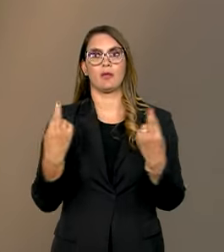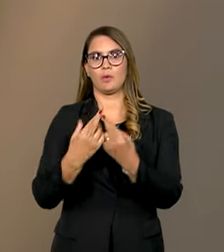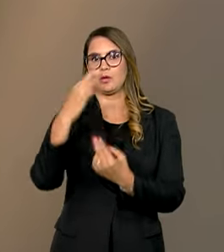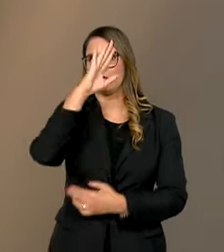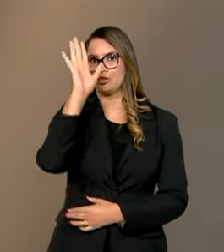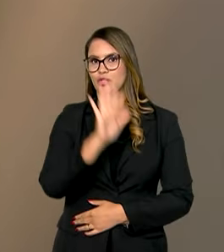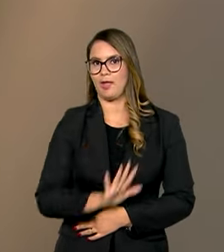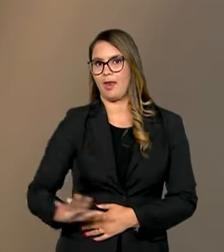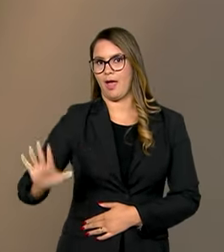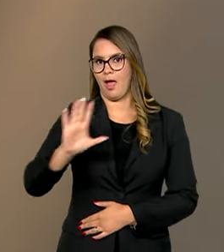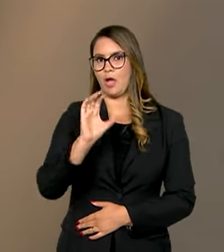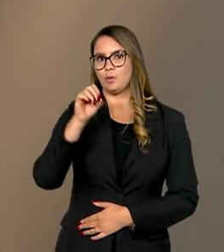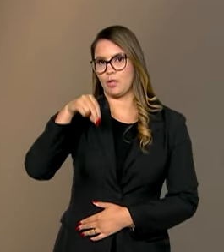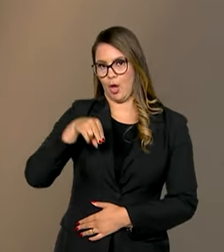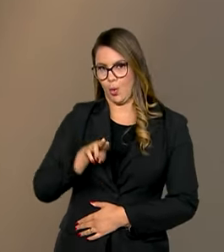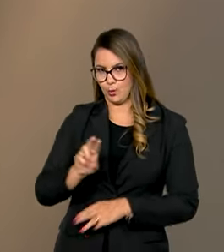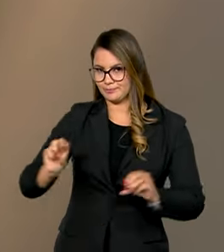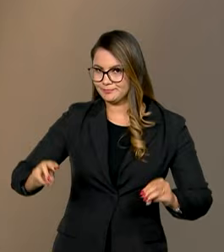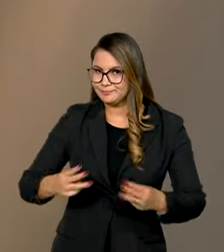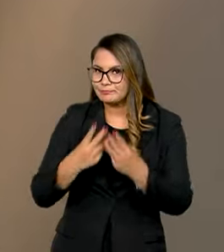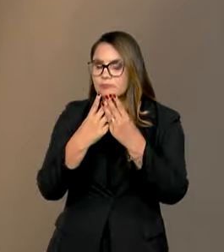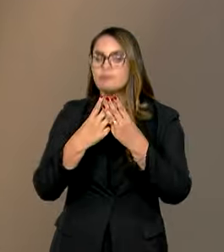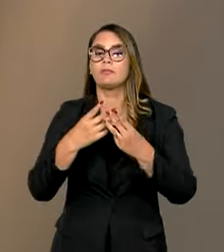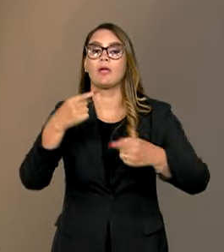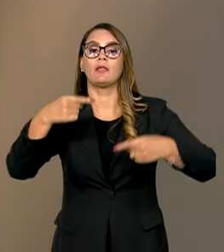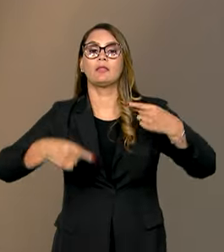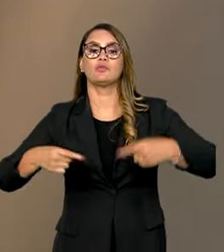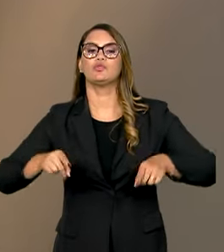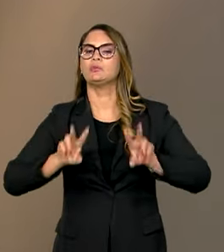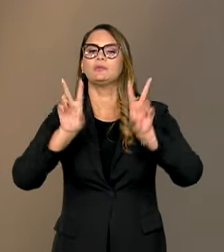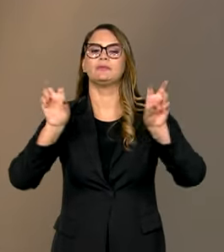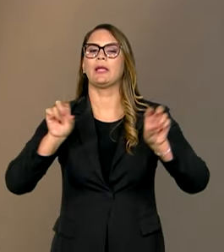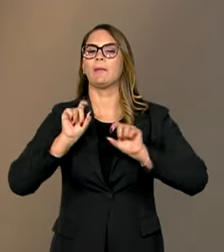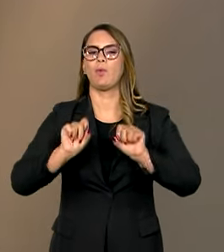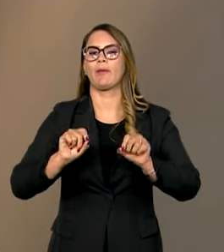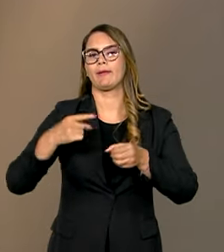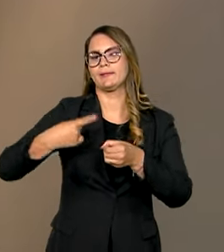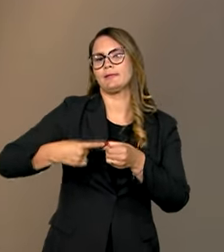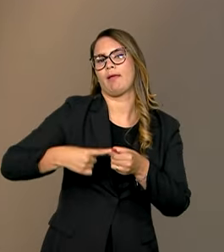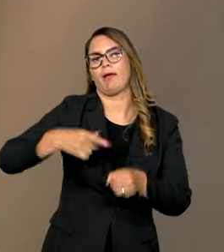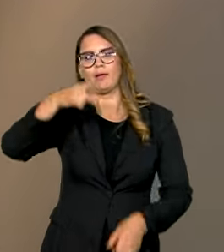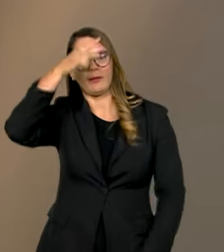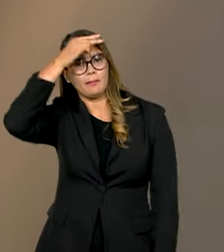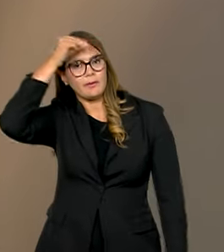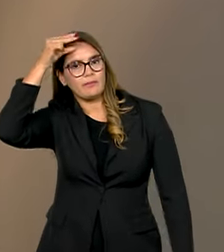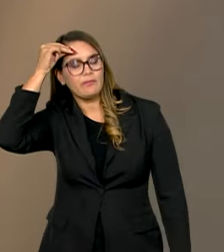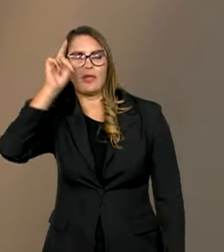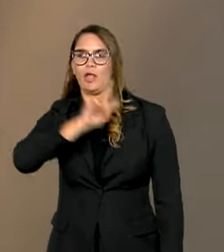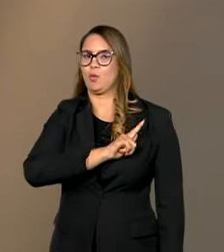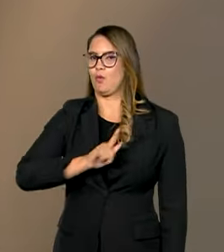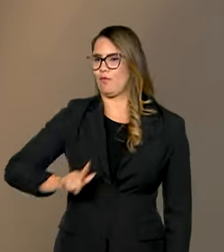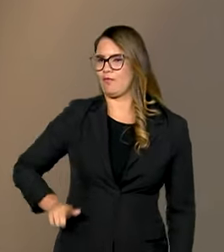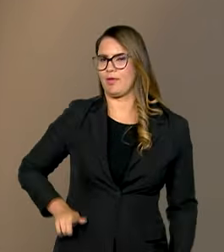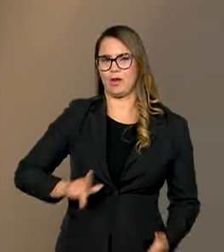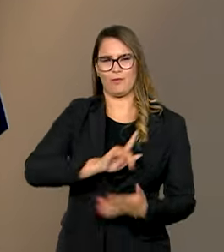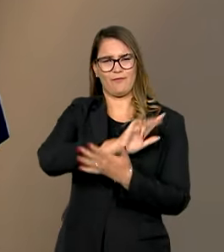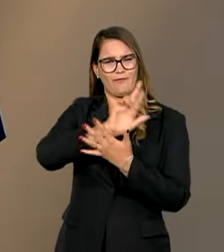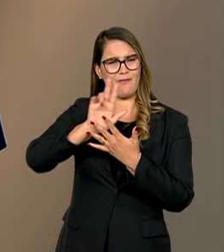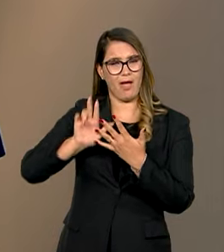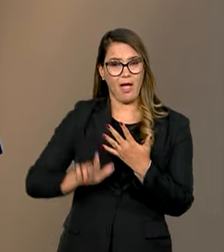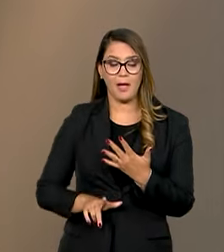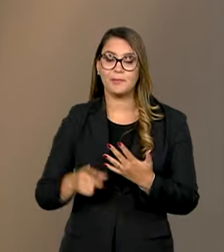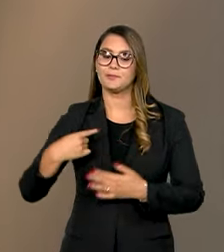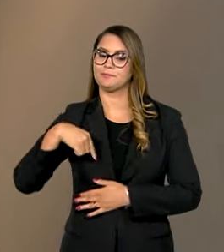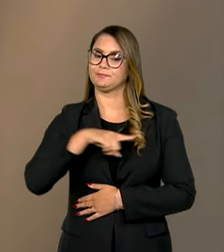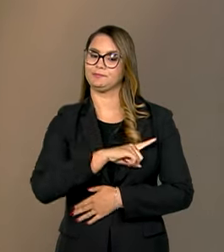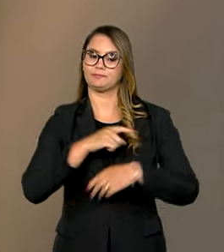E o principal tema que tem sido discutido, globalmente falando, nas cidades, por prefeitos, governadores de diversos países do mundo, é que a gente